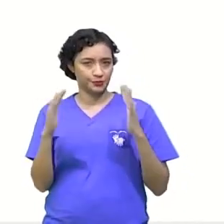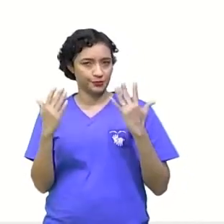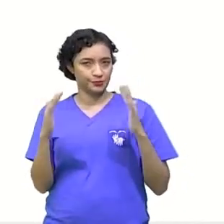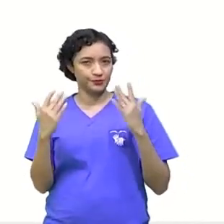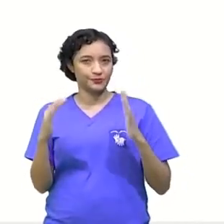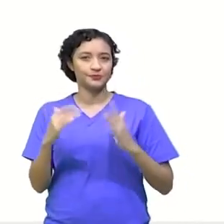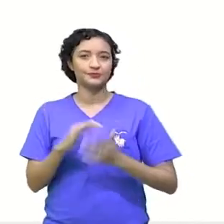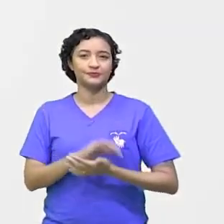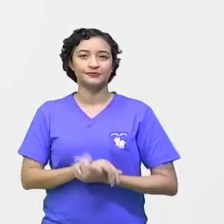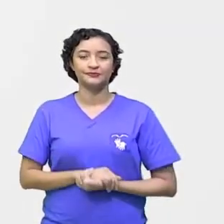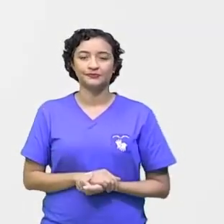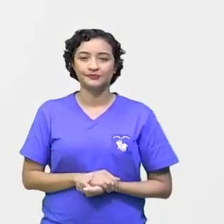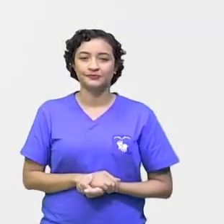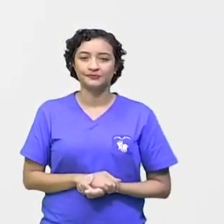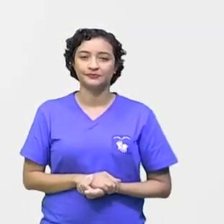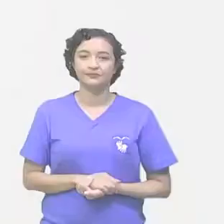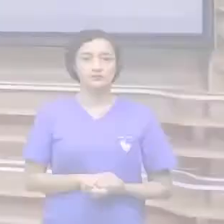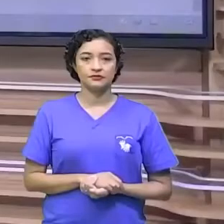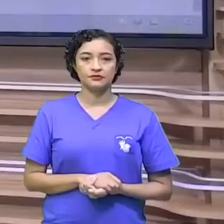bem.